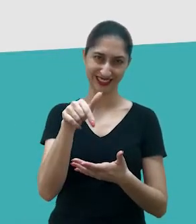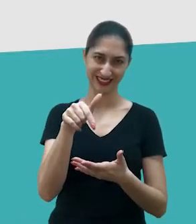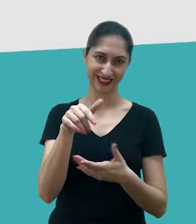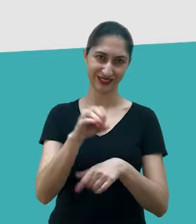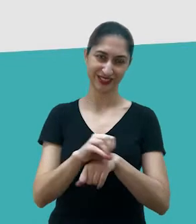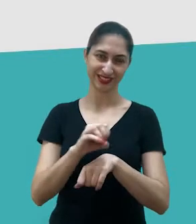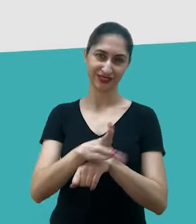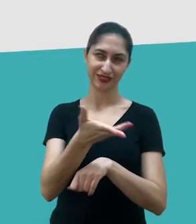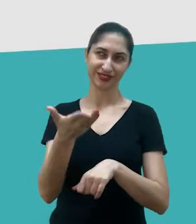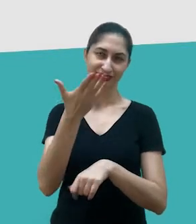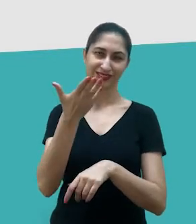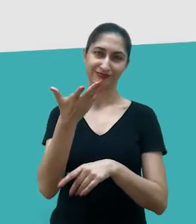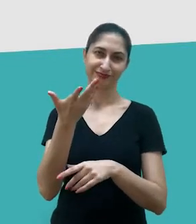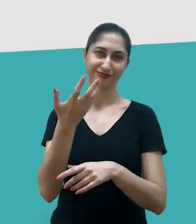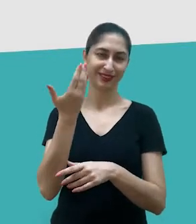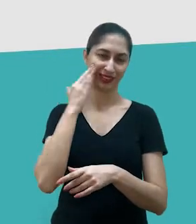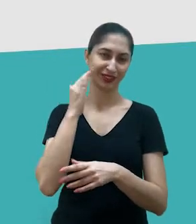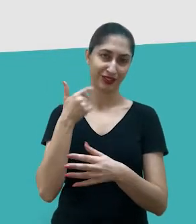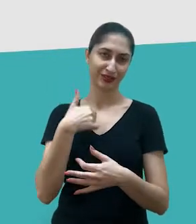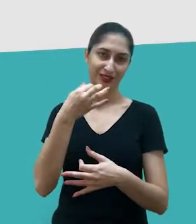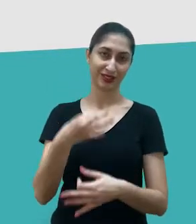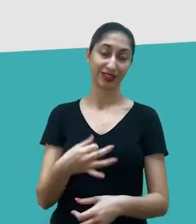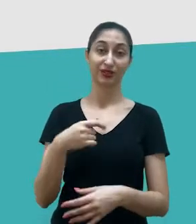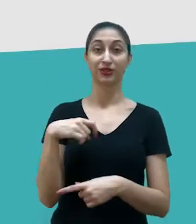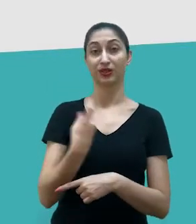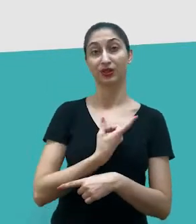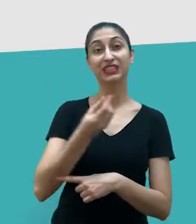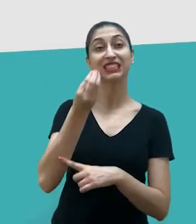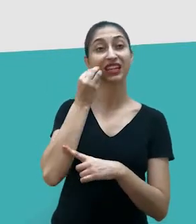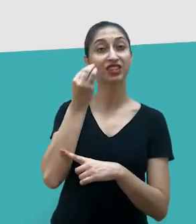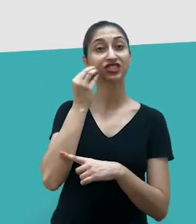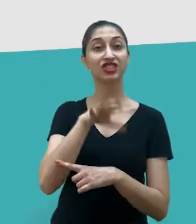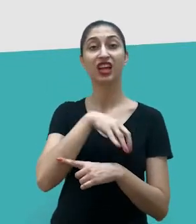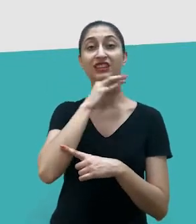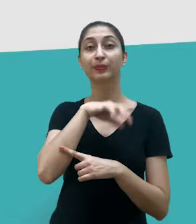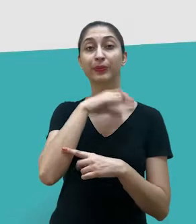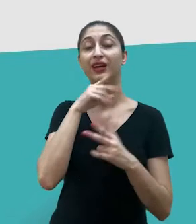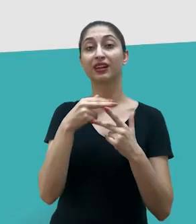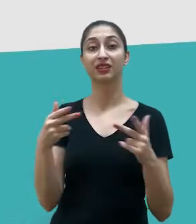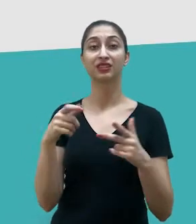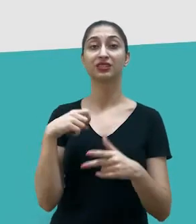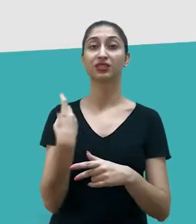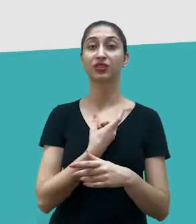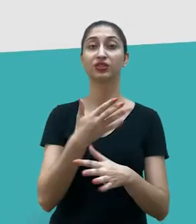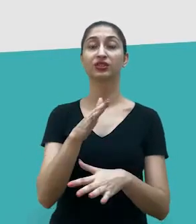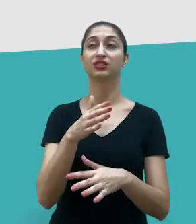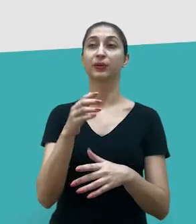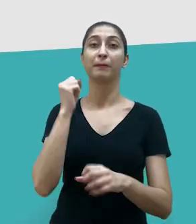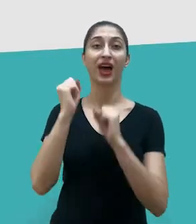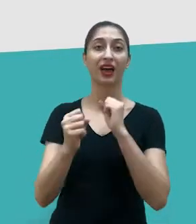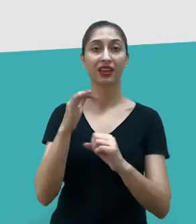essa oficina. Nós estamos fazendo teste em animais e destruindo a nossa fauna e a